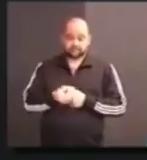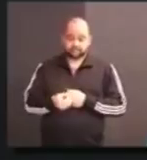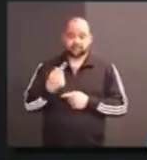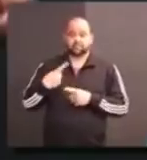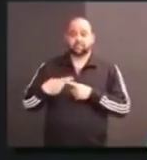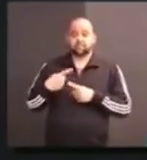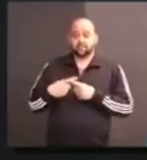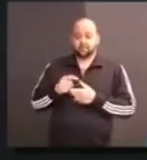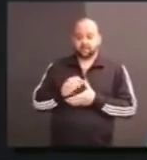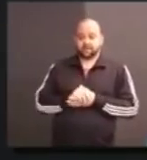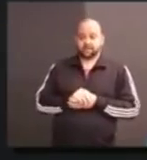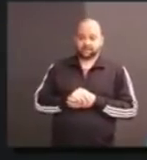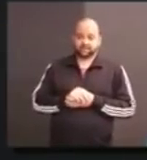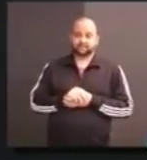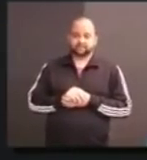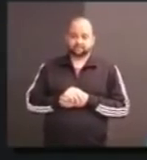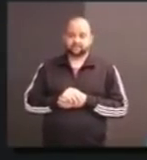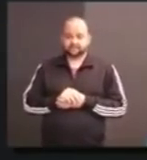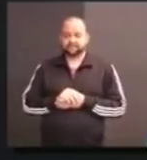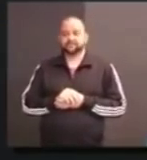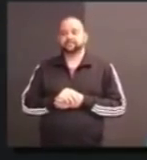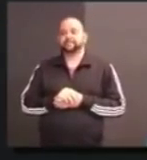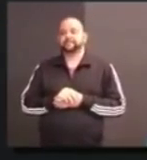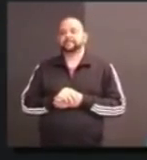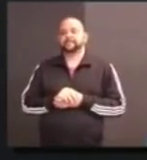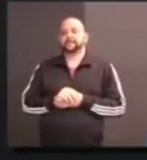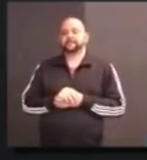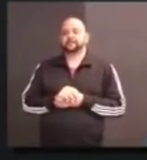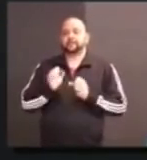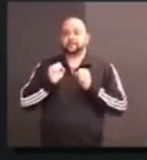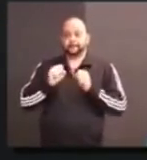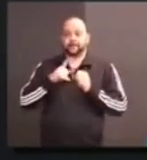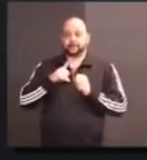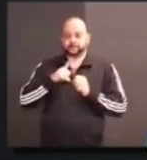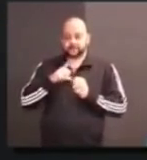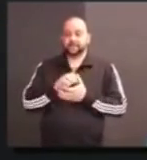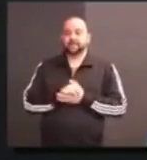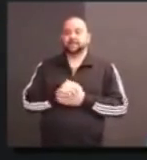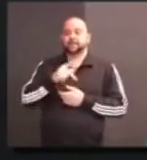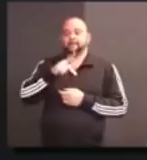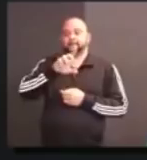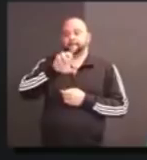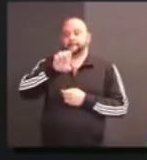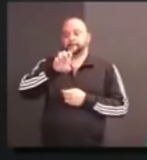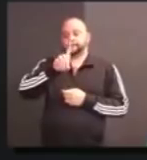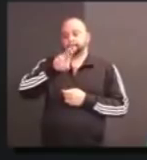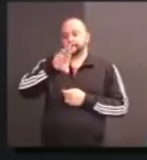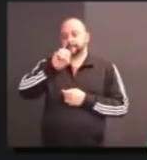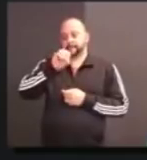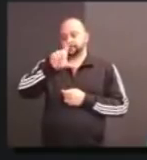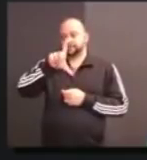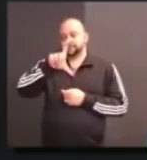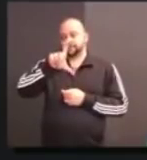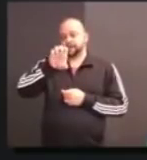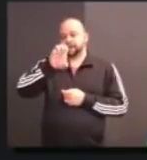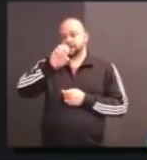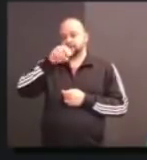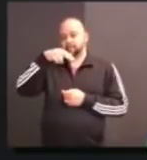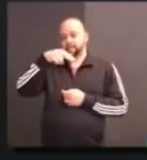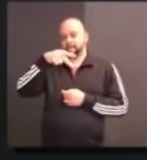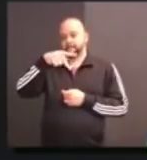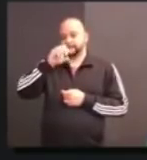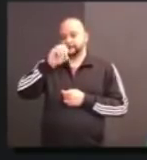Porque Pedro Leopoldo, John, pode ser capital da mediunidade, mas capital do espiritismo é